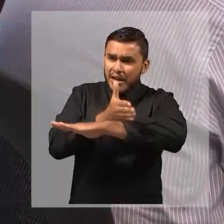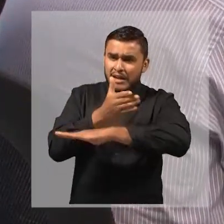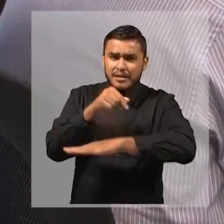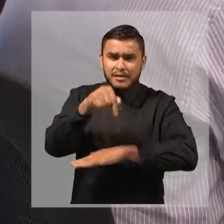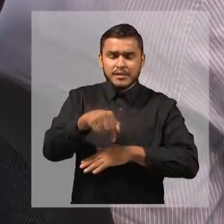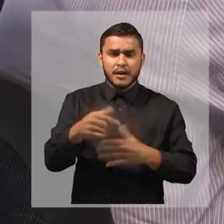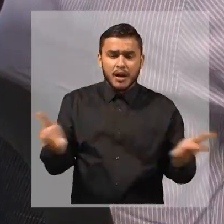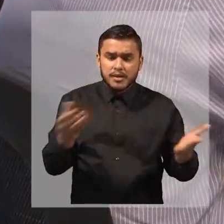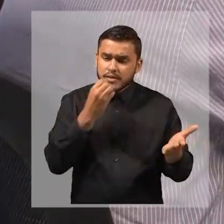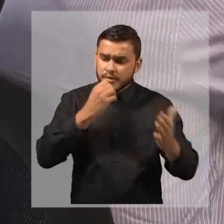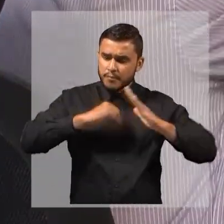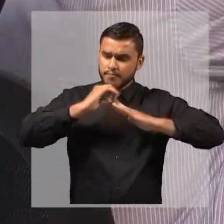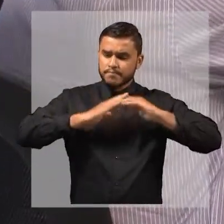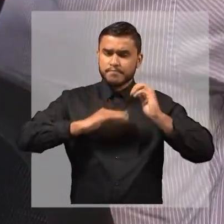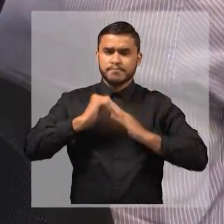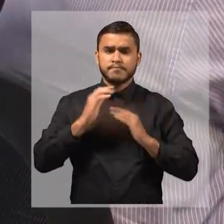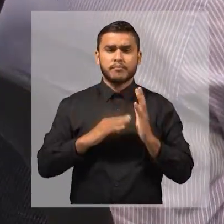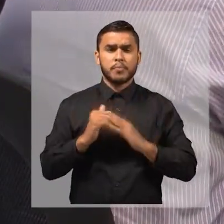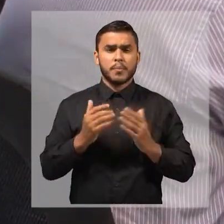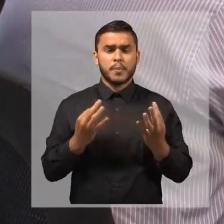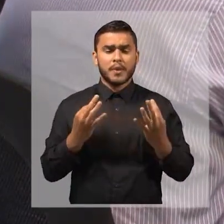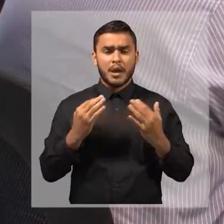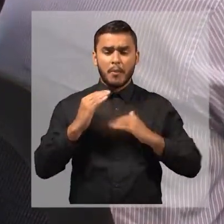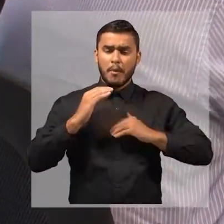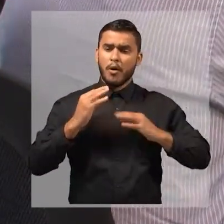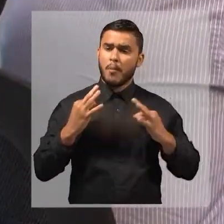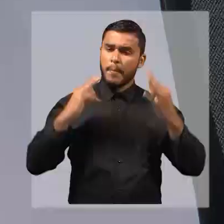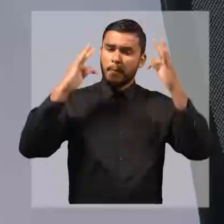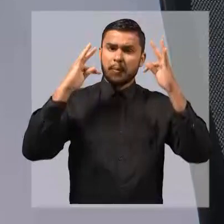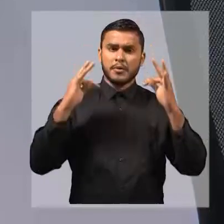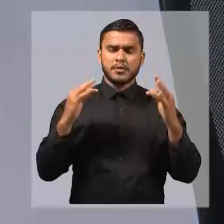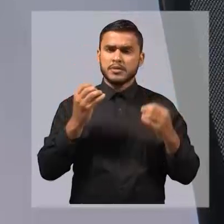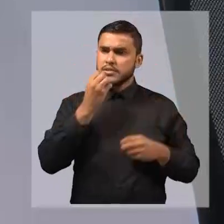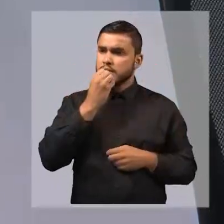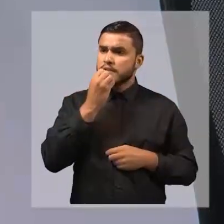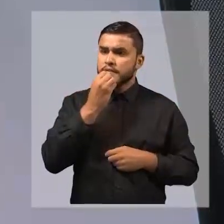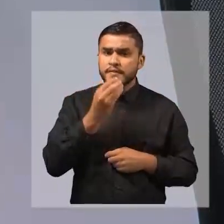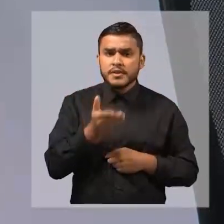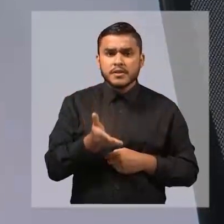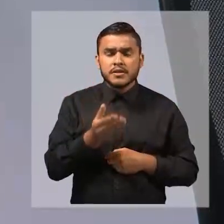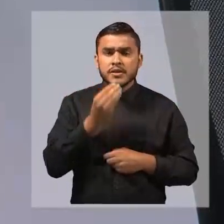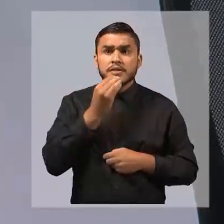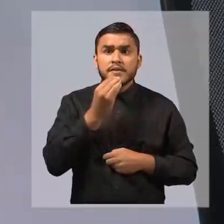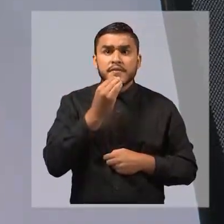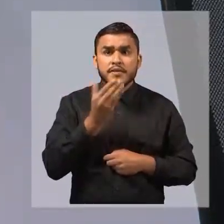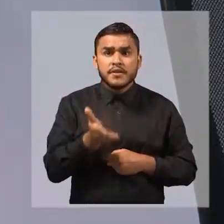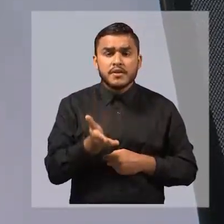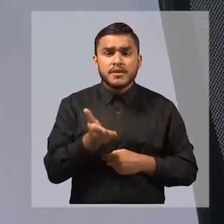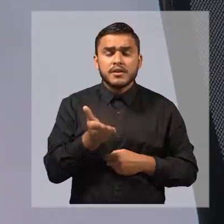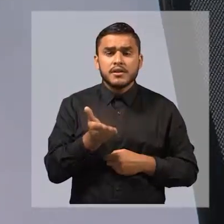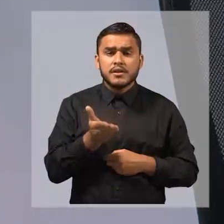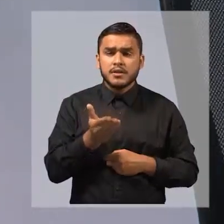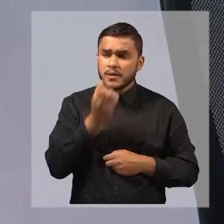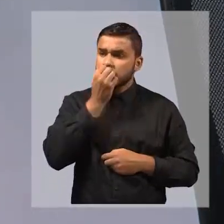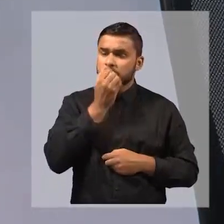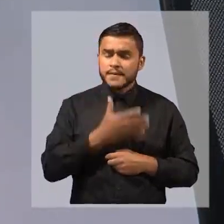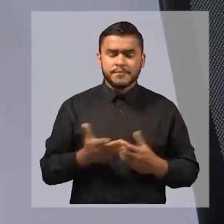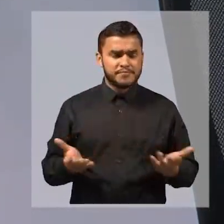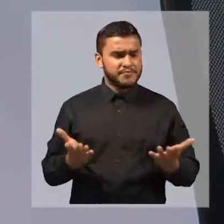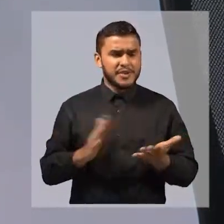Média, quando a gente deveria estar pensando numa qualificação profissional para disputa de inovação tecnológica, para produção de